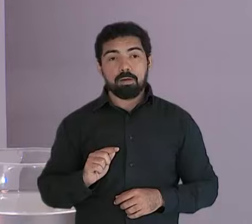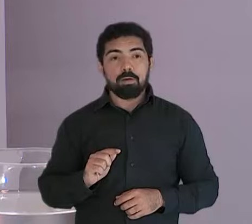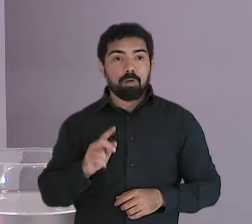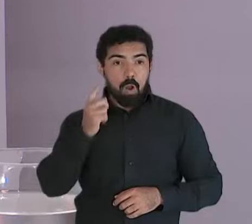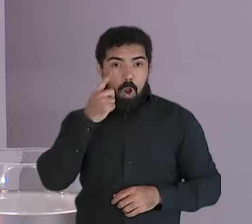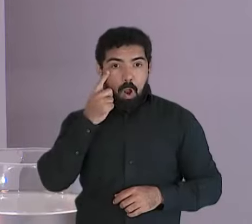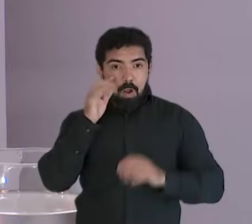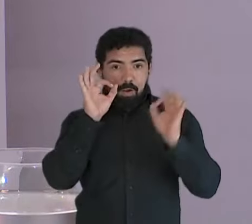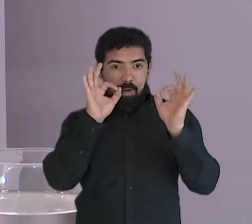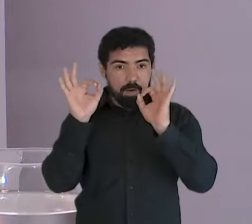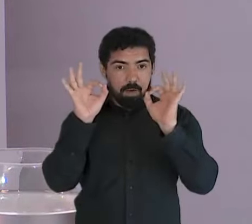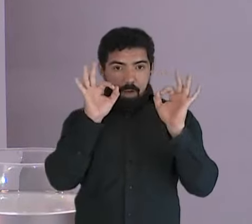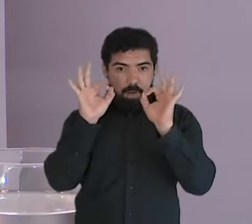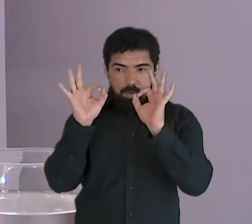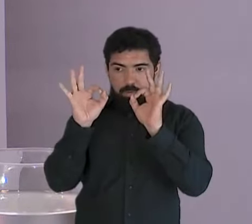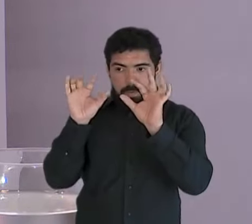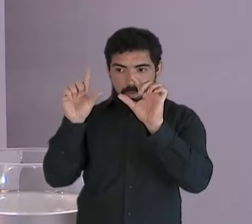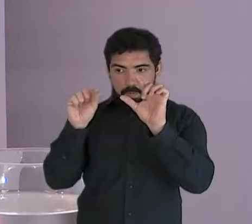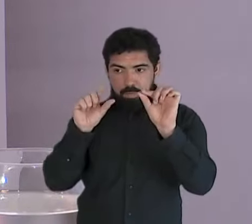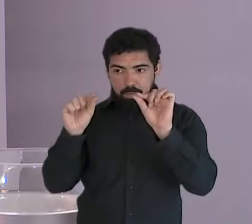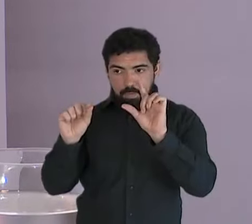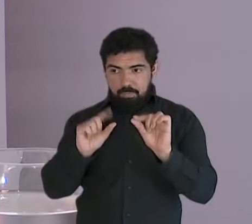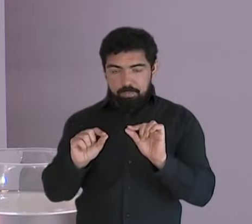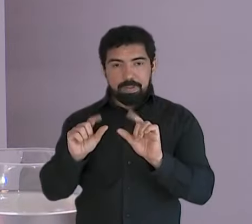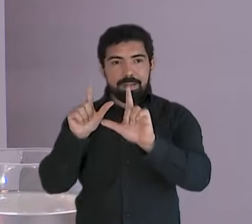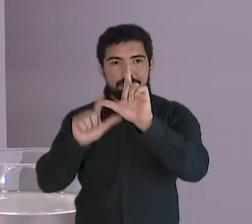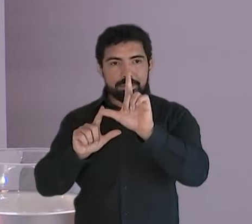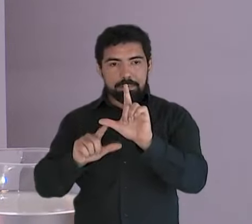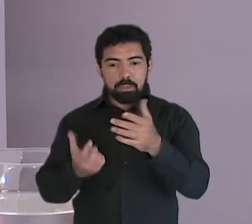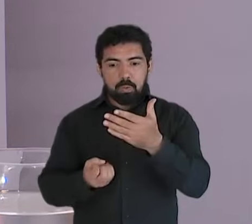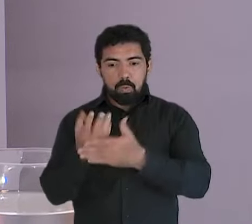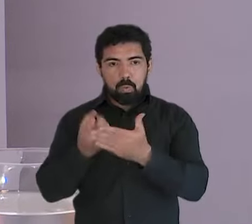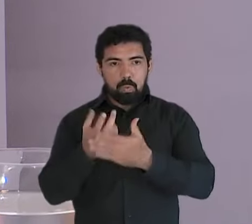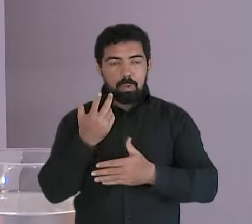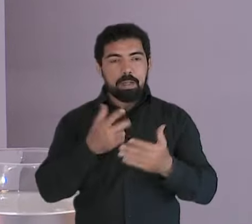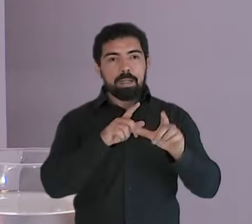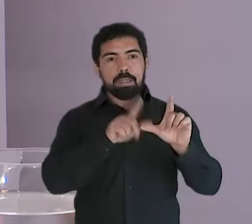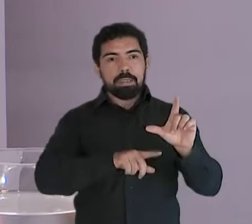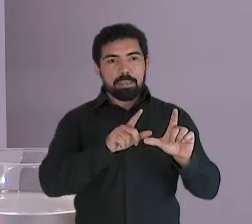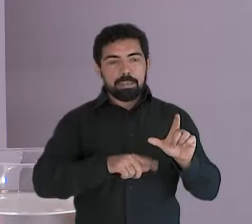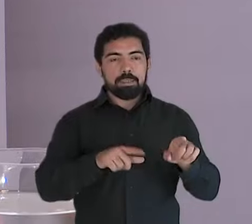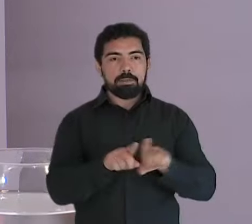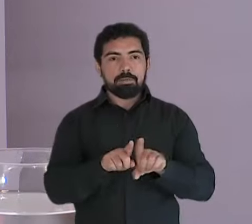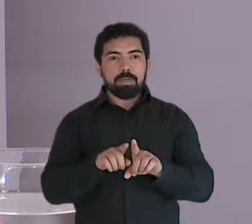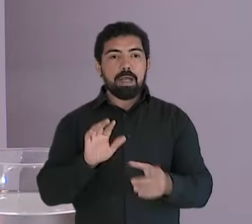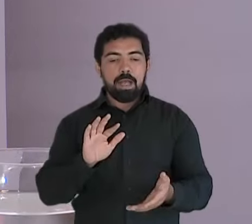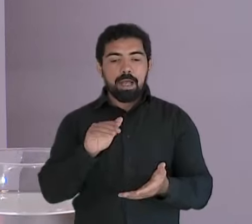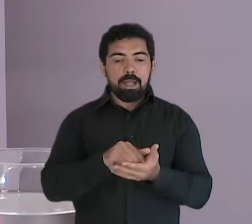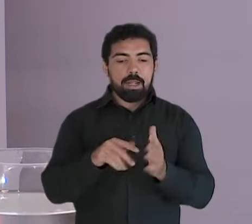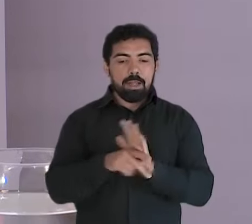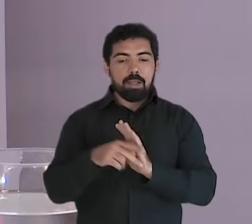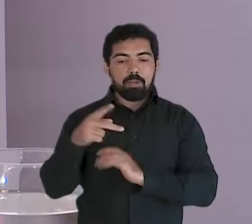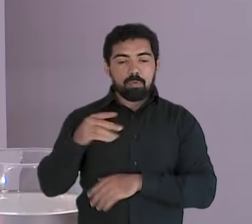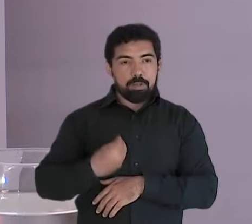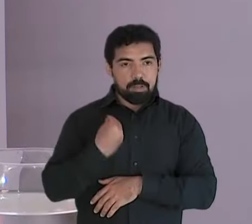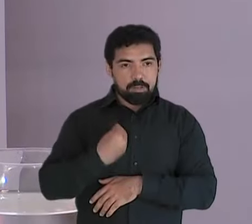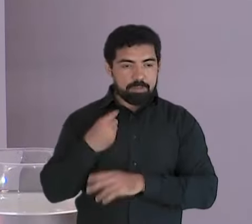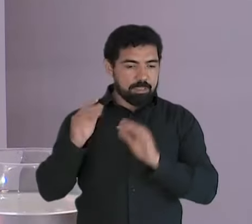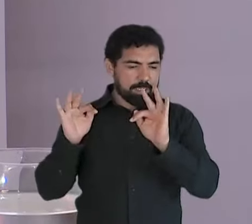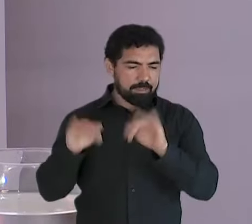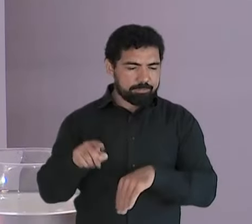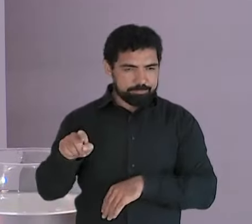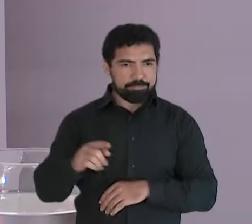com o movimento dos olhos. Então, ele conseguiu produzir o que ele produziu até o final da vida, Então, ele